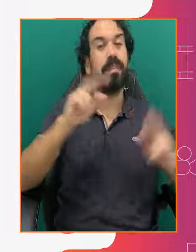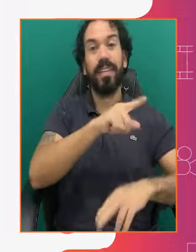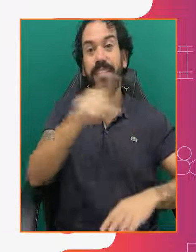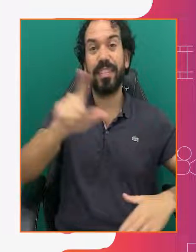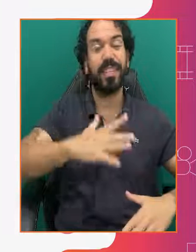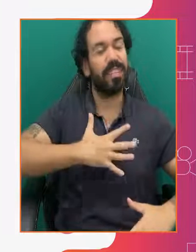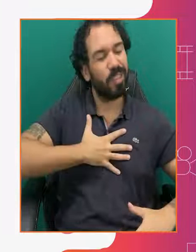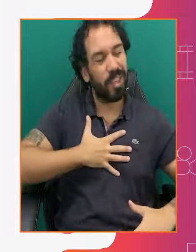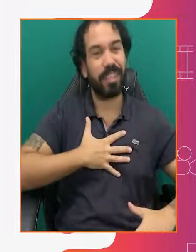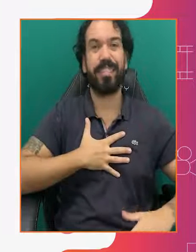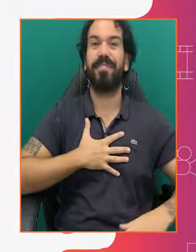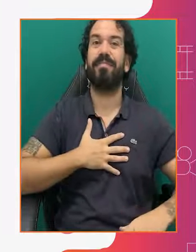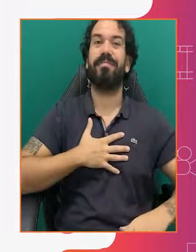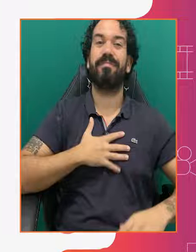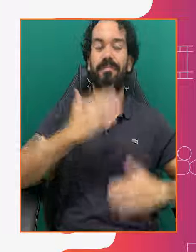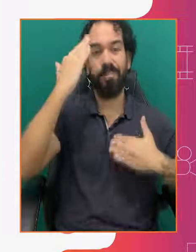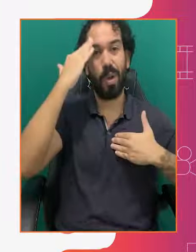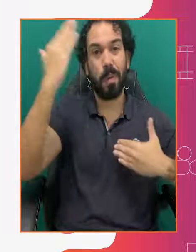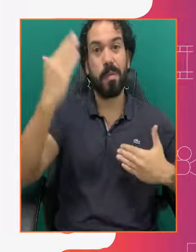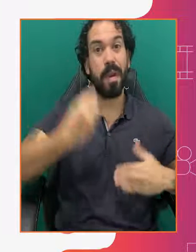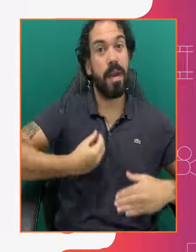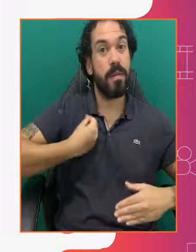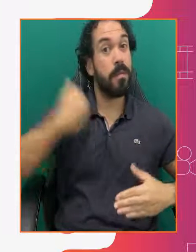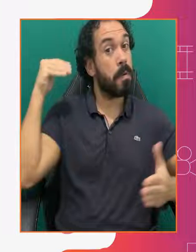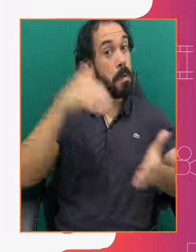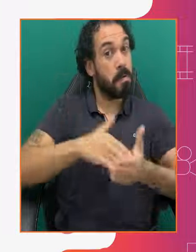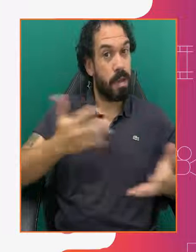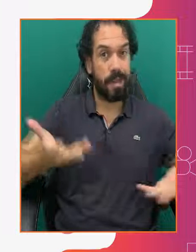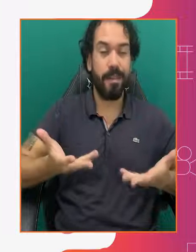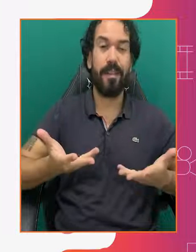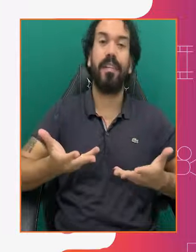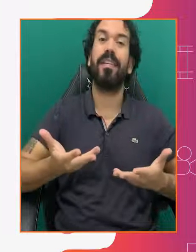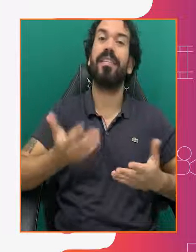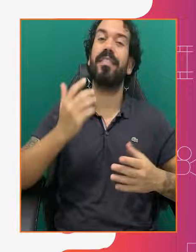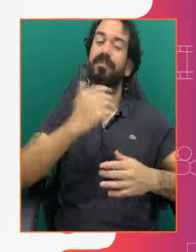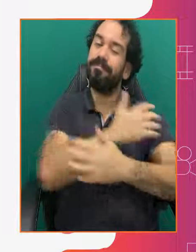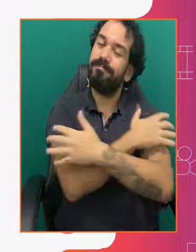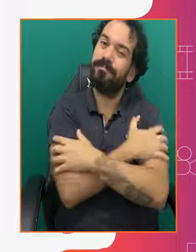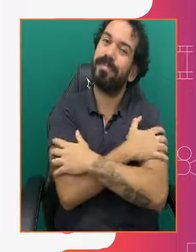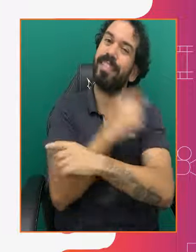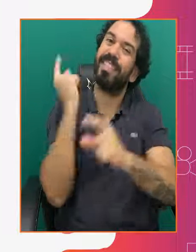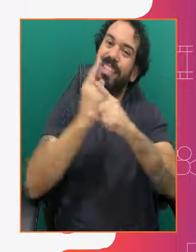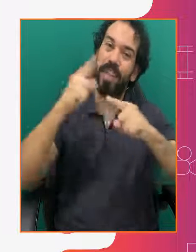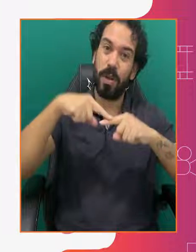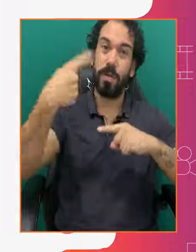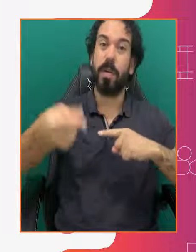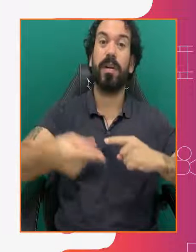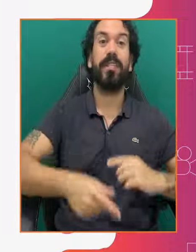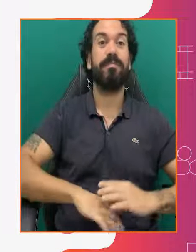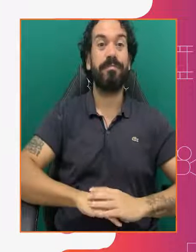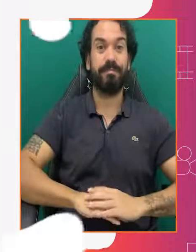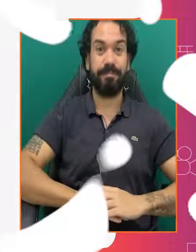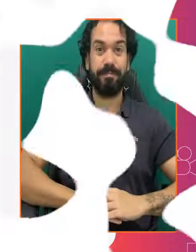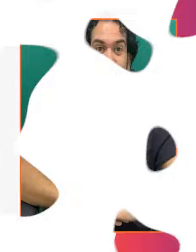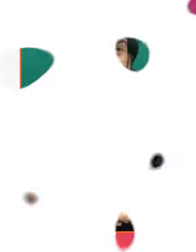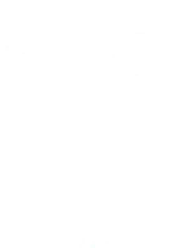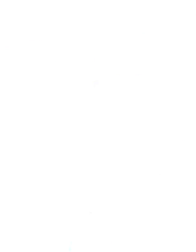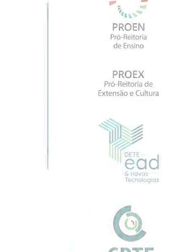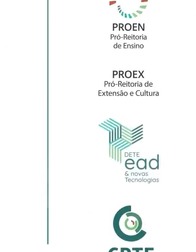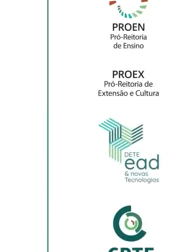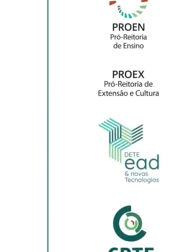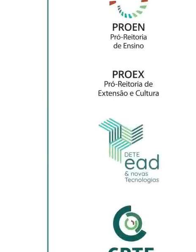unidade, e eu espero que vocês tenham gostado. Obrigada por estarem comigo até aqui, um abração e até mais!